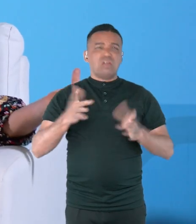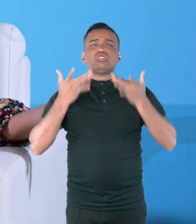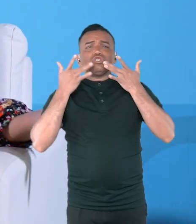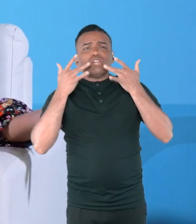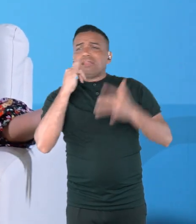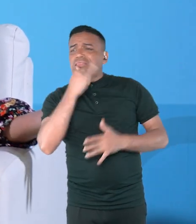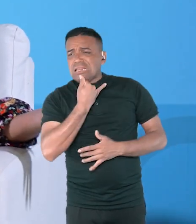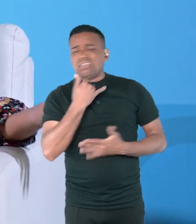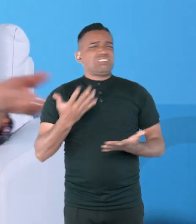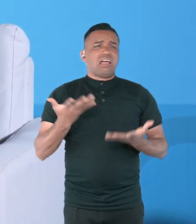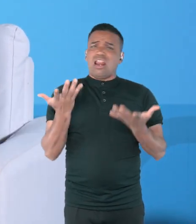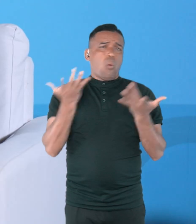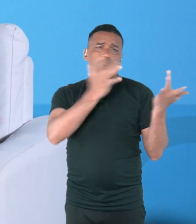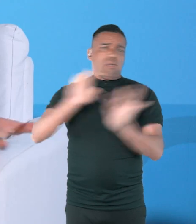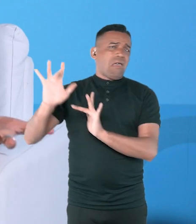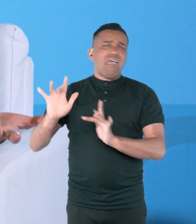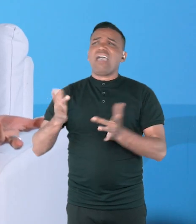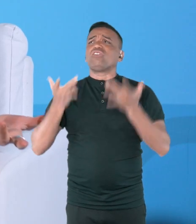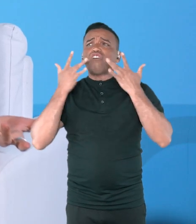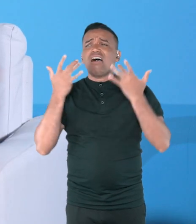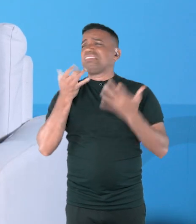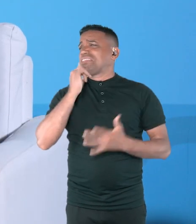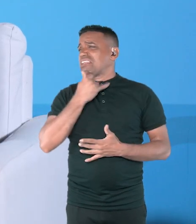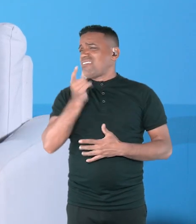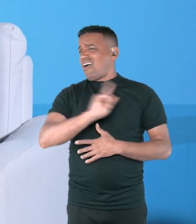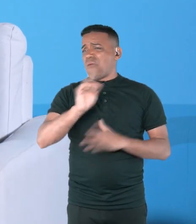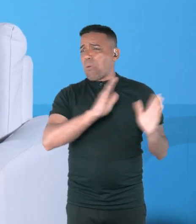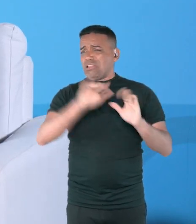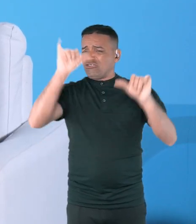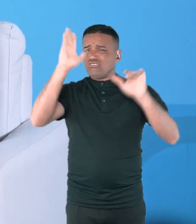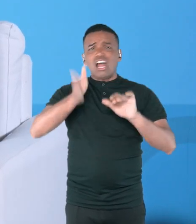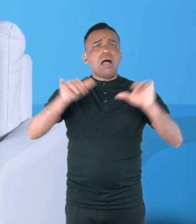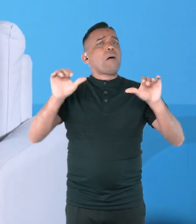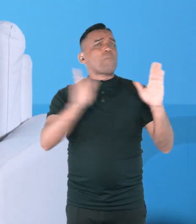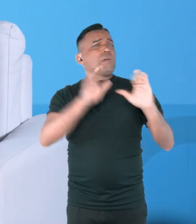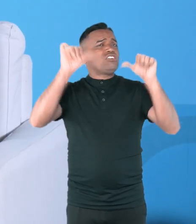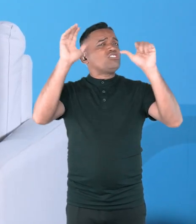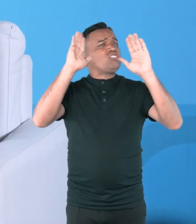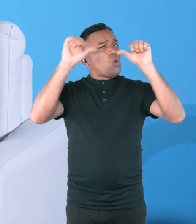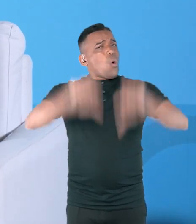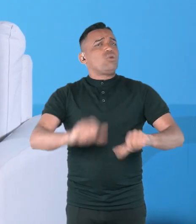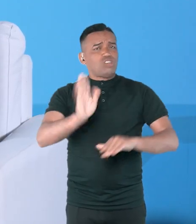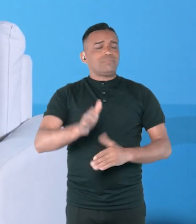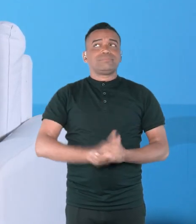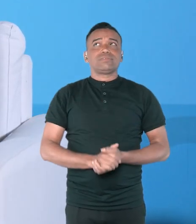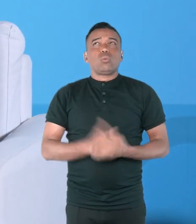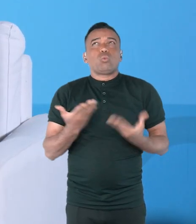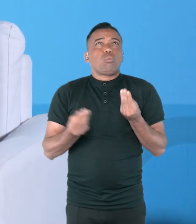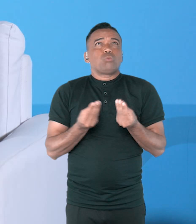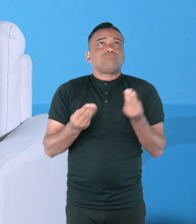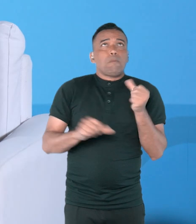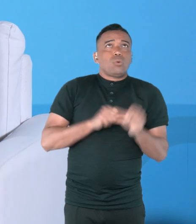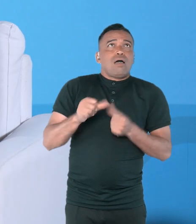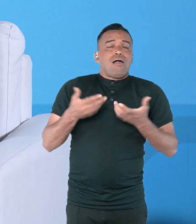um espetáculo triste, já está todo mundo triste, eu vou ficar fazendo um espetáculo triste, como é que a gente... Aí a gente se colocou um desafio que era como tratar